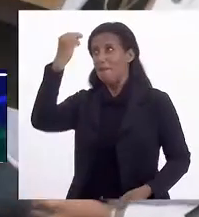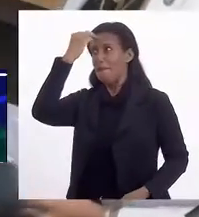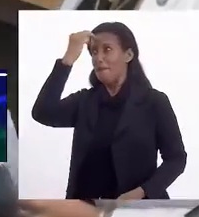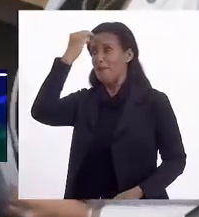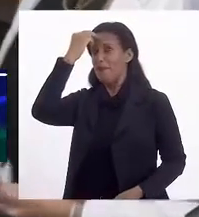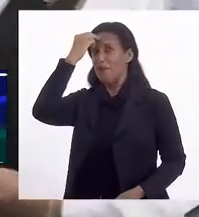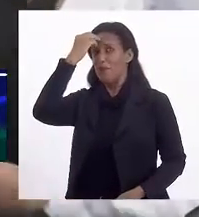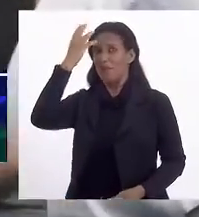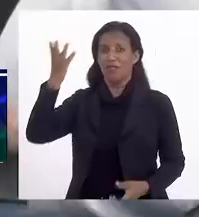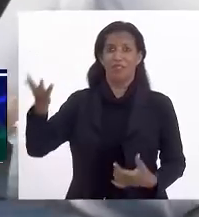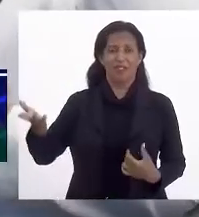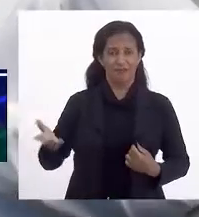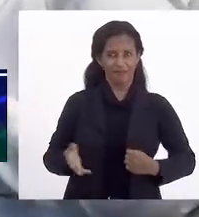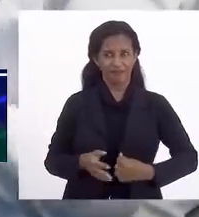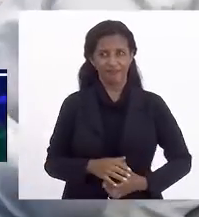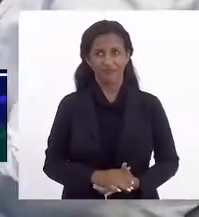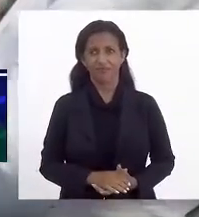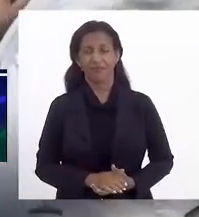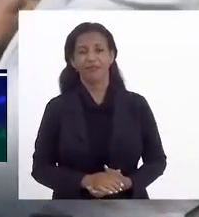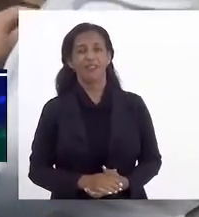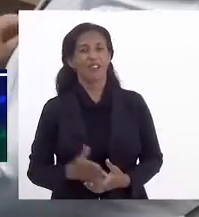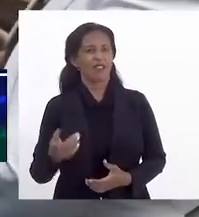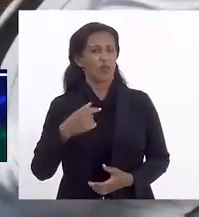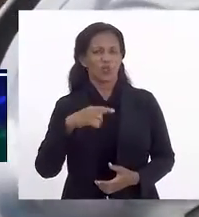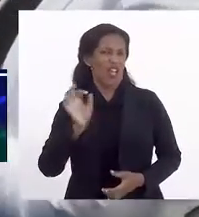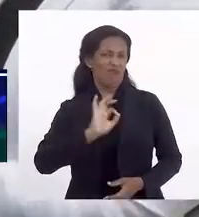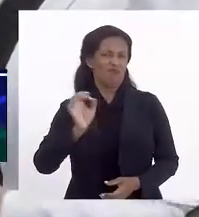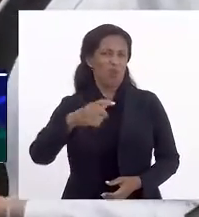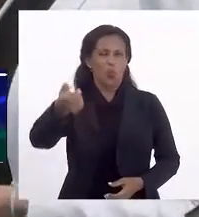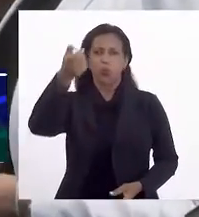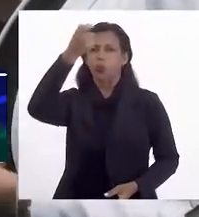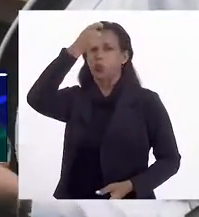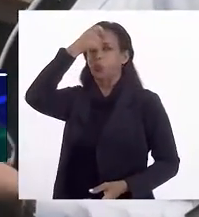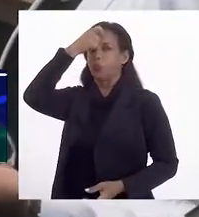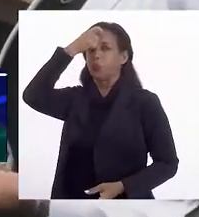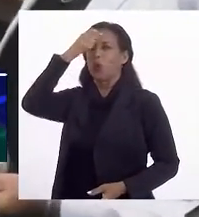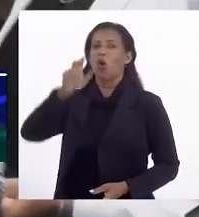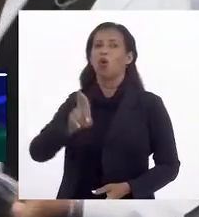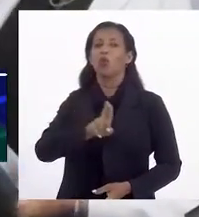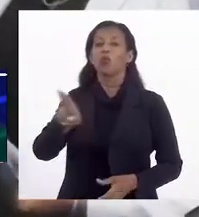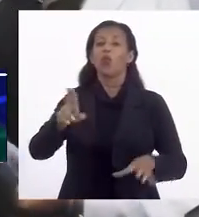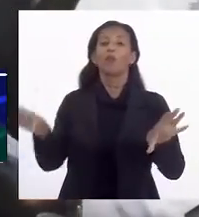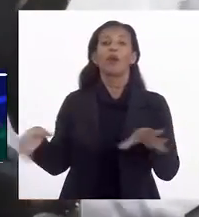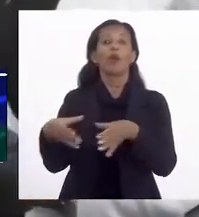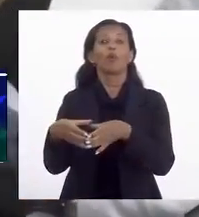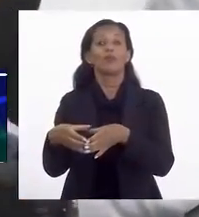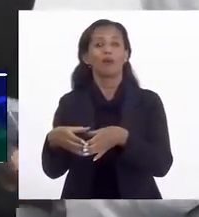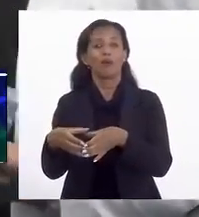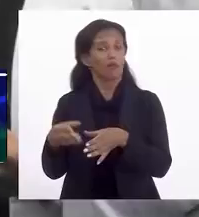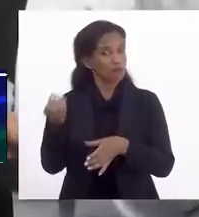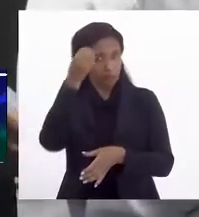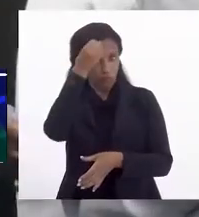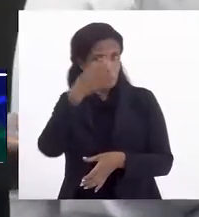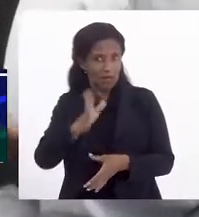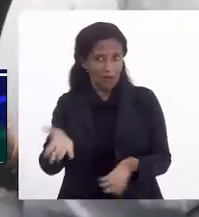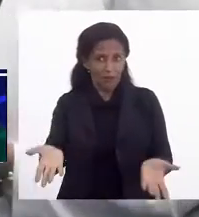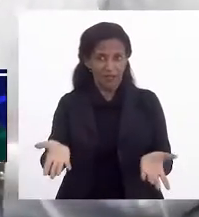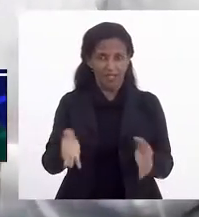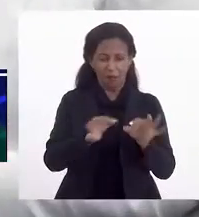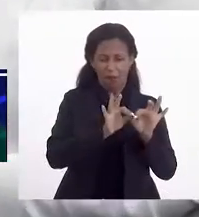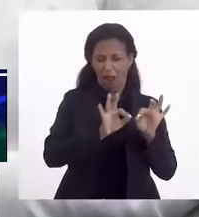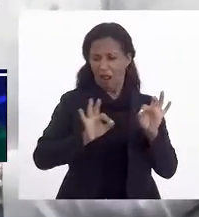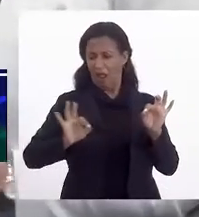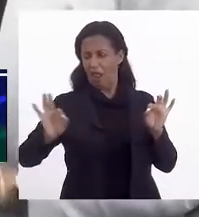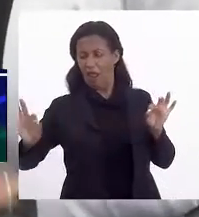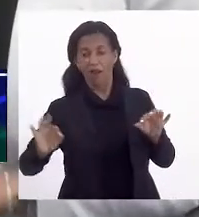que é o 71º deputado, sabe de qual. Duvido agora você falar o nome da comissão. Não sabe. É gigantesco o